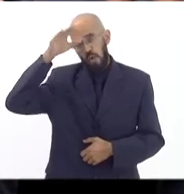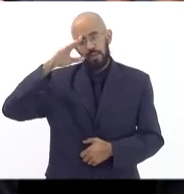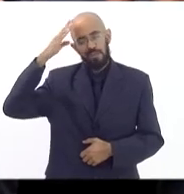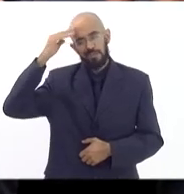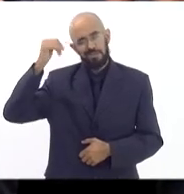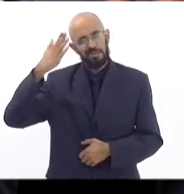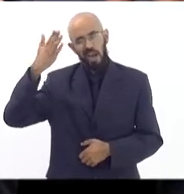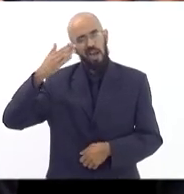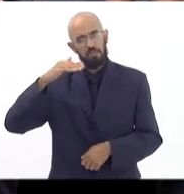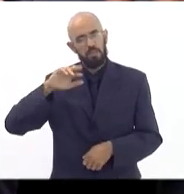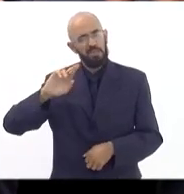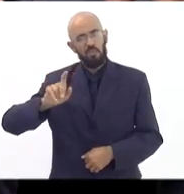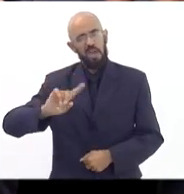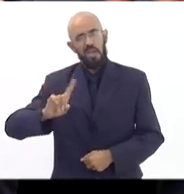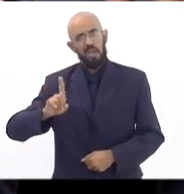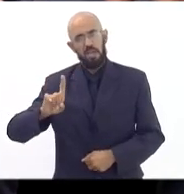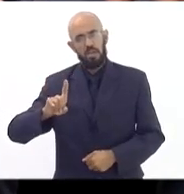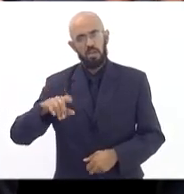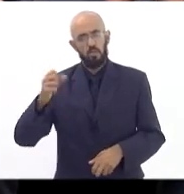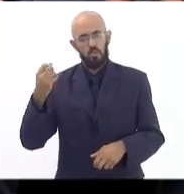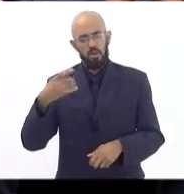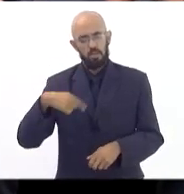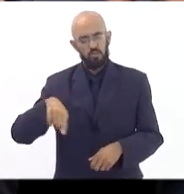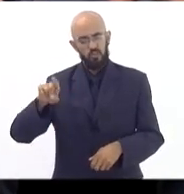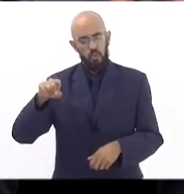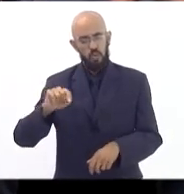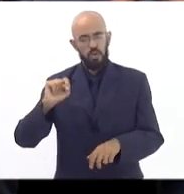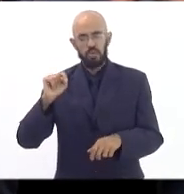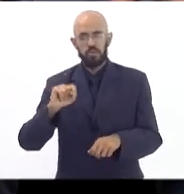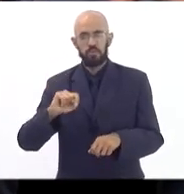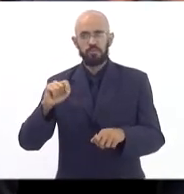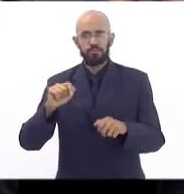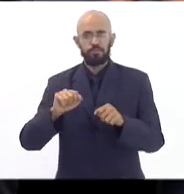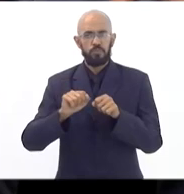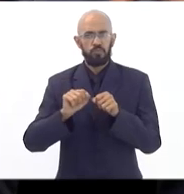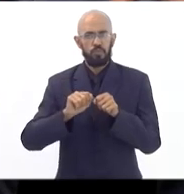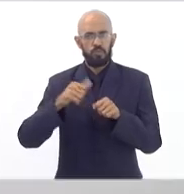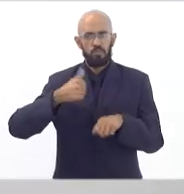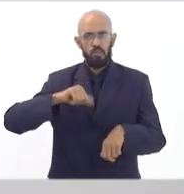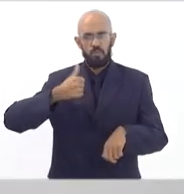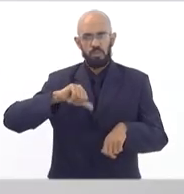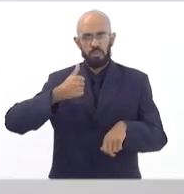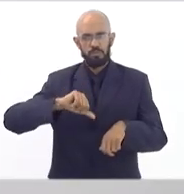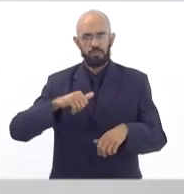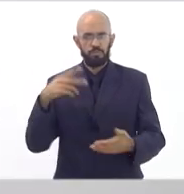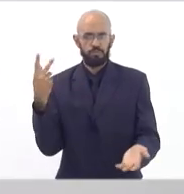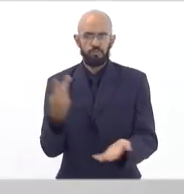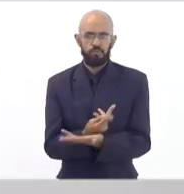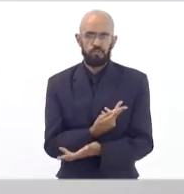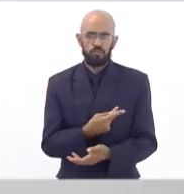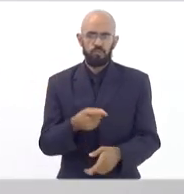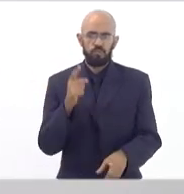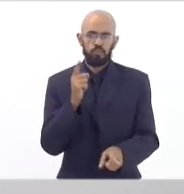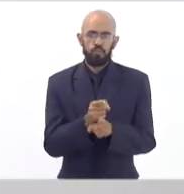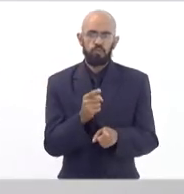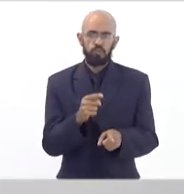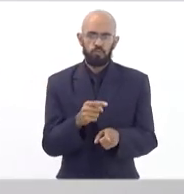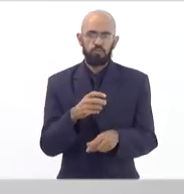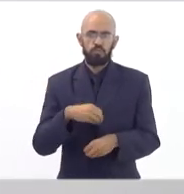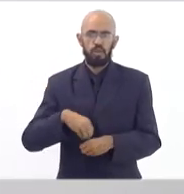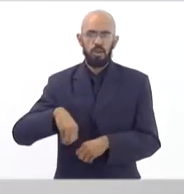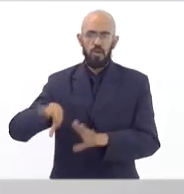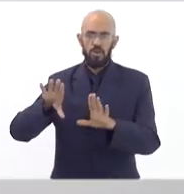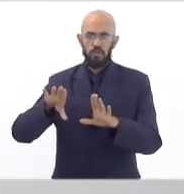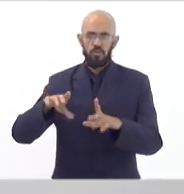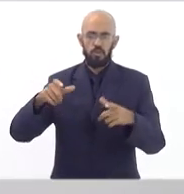até 60 DP né os meus policiais foram até lá a gente fez uma análise da da ocorrência a gente conseguiu descobrir para onde ele